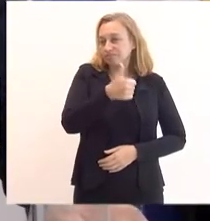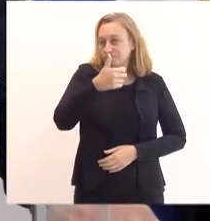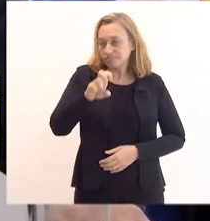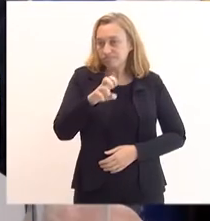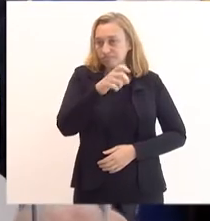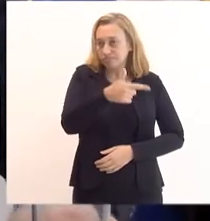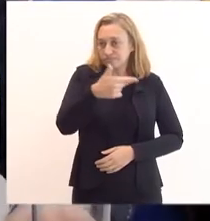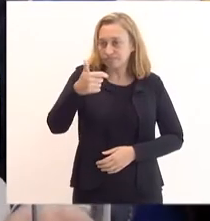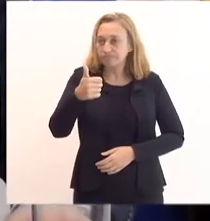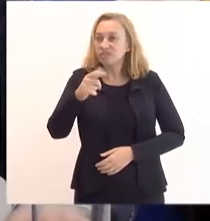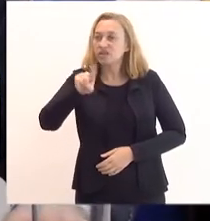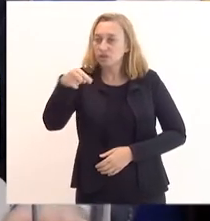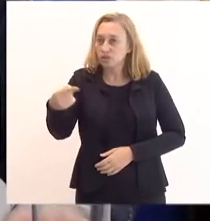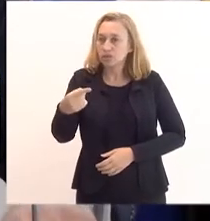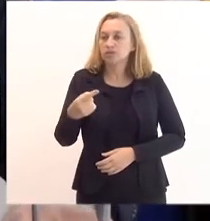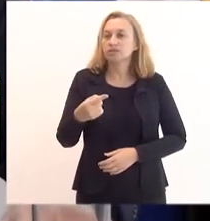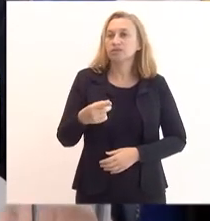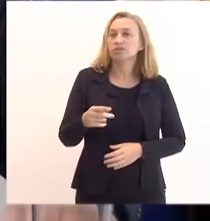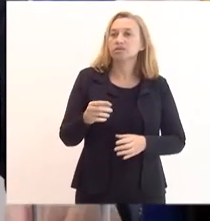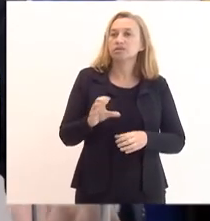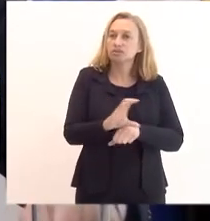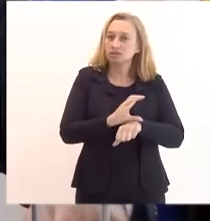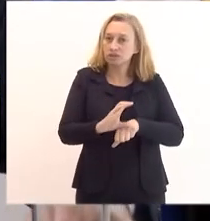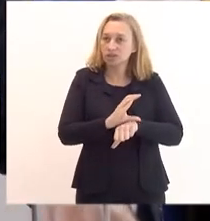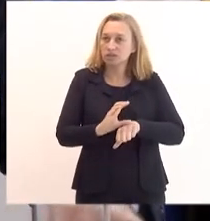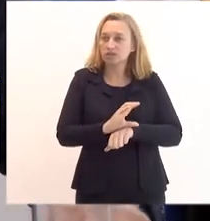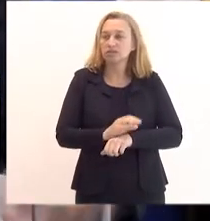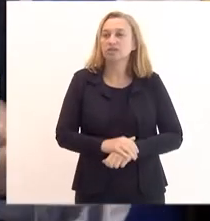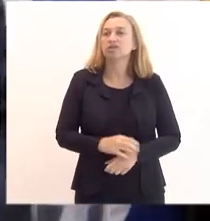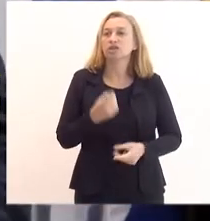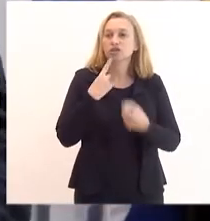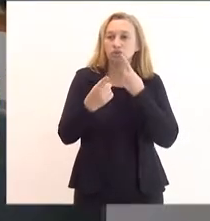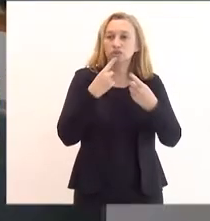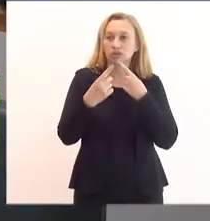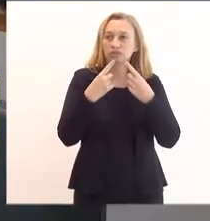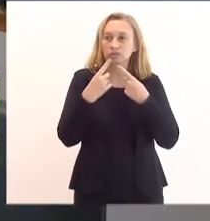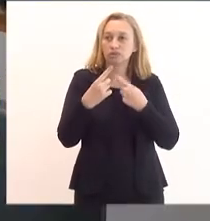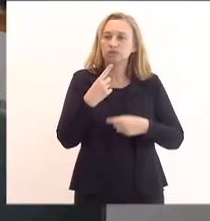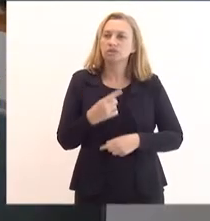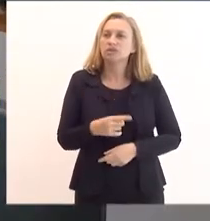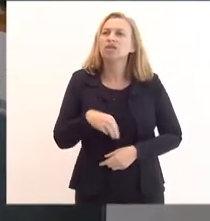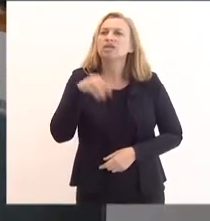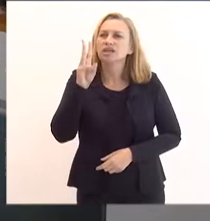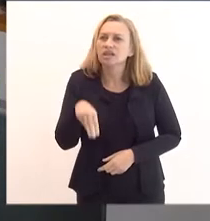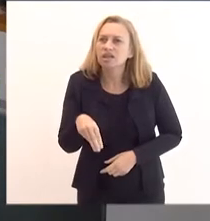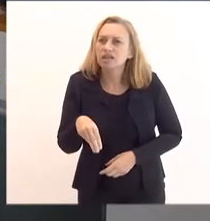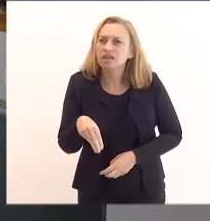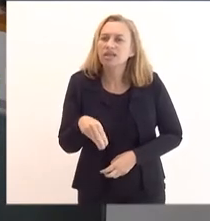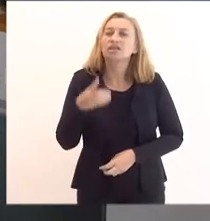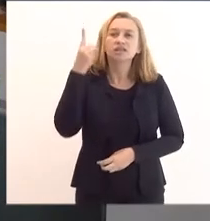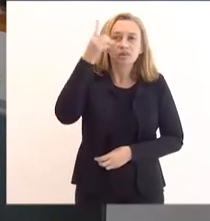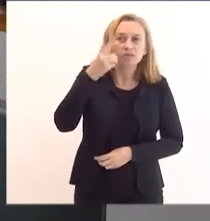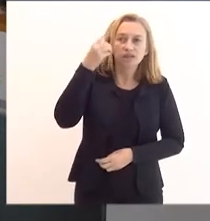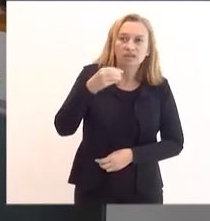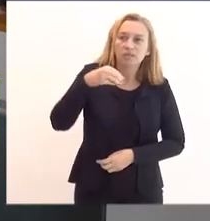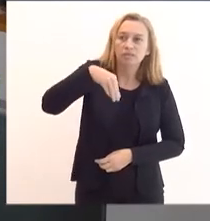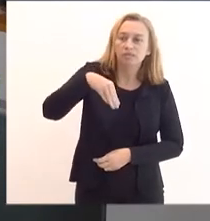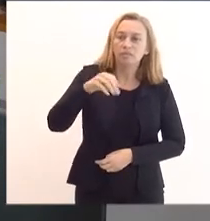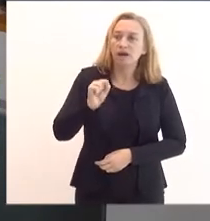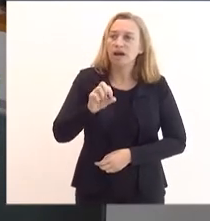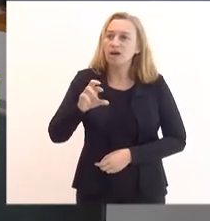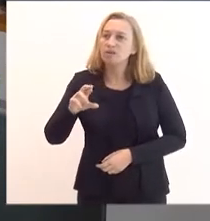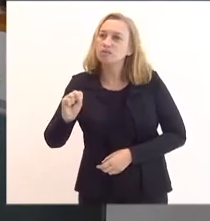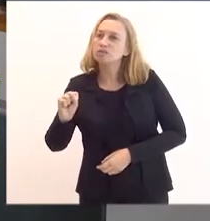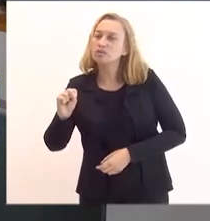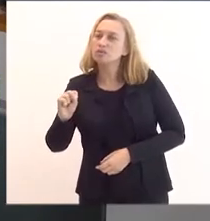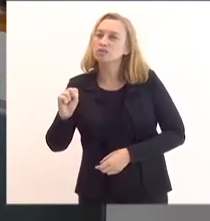Batista e outros. O parecer é pela constitucionalidade, em discussão. De quem que é o parecer? O parecer é deputado Marcos Miller.